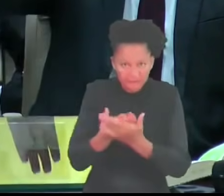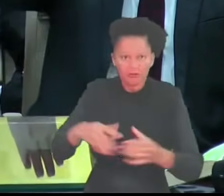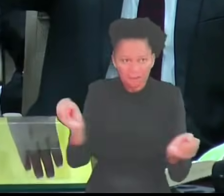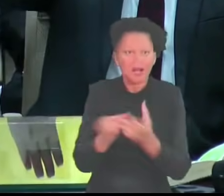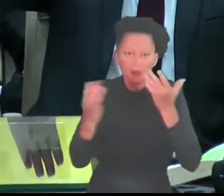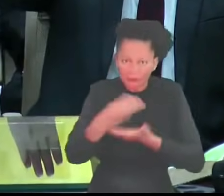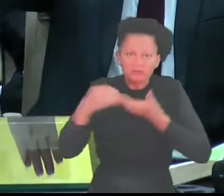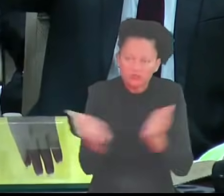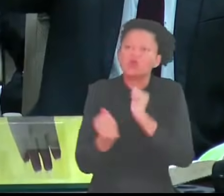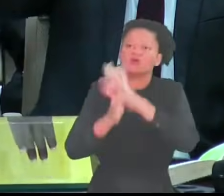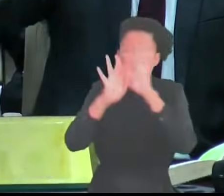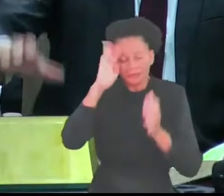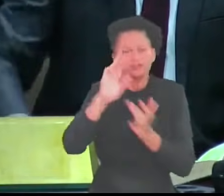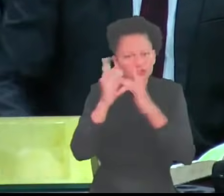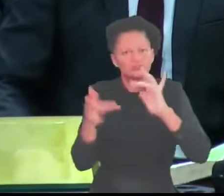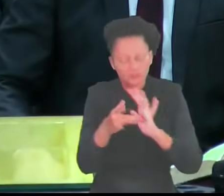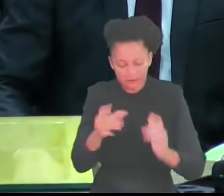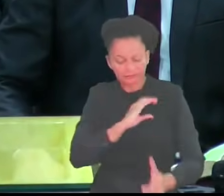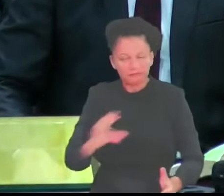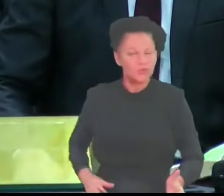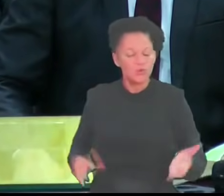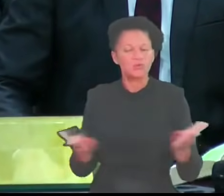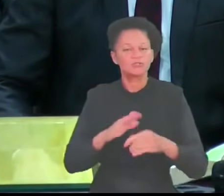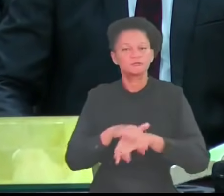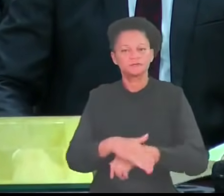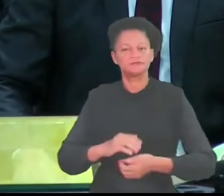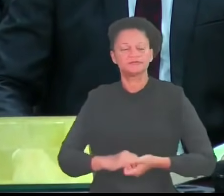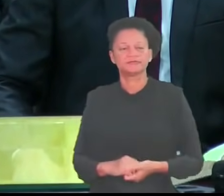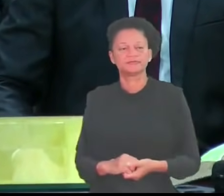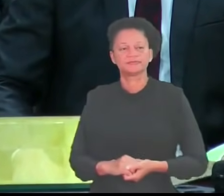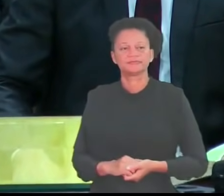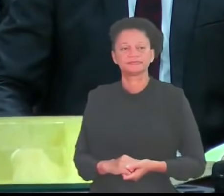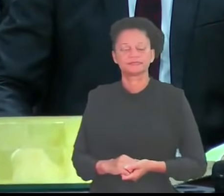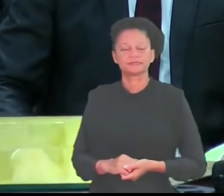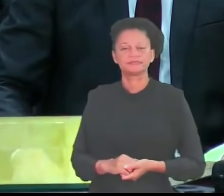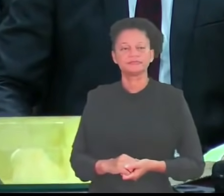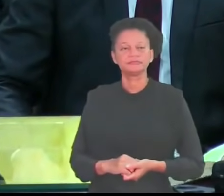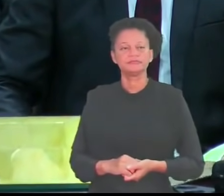um glória para Jesus Cristo nesta noite.